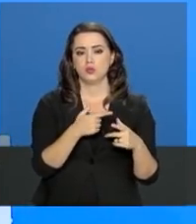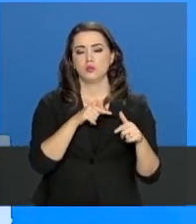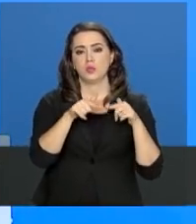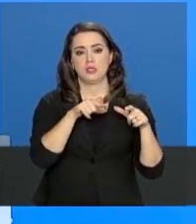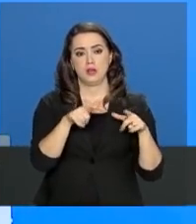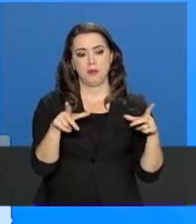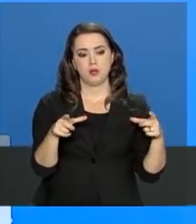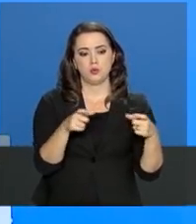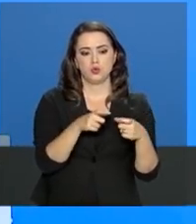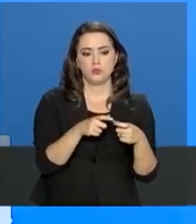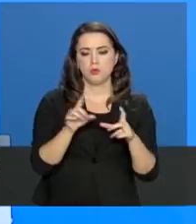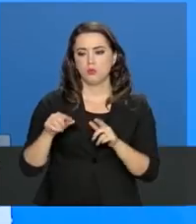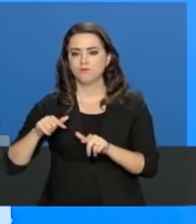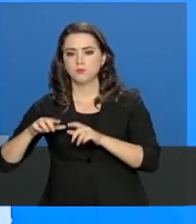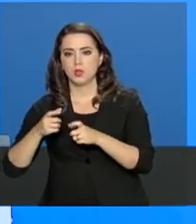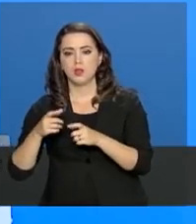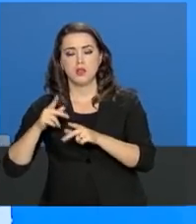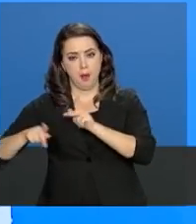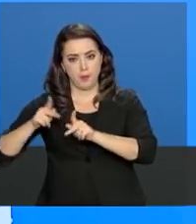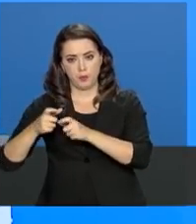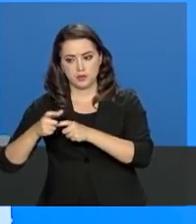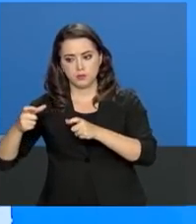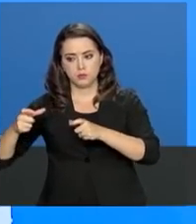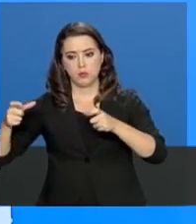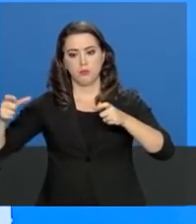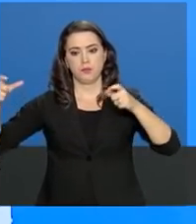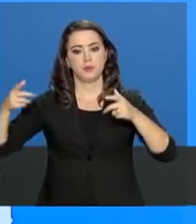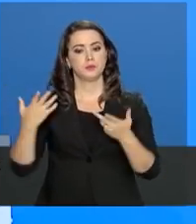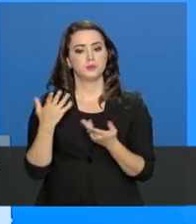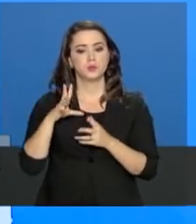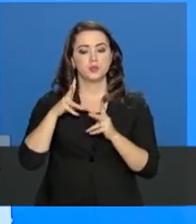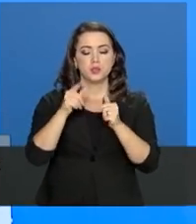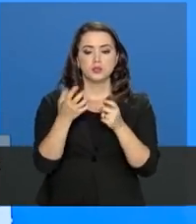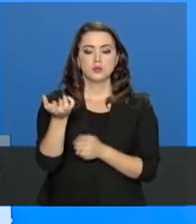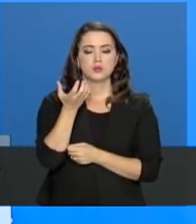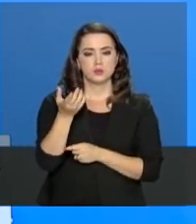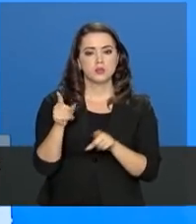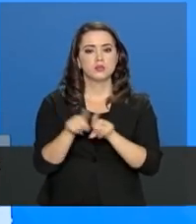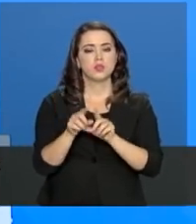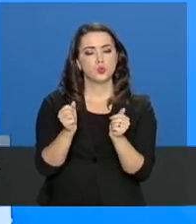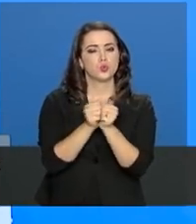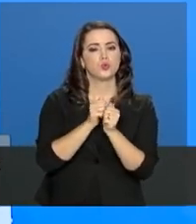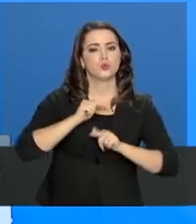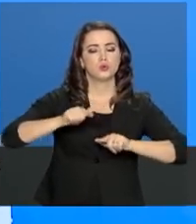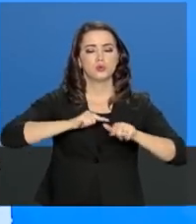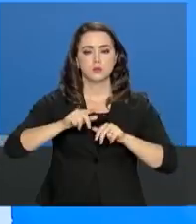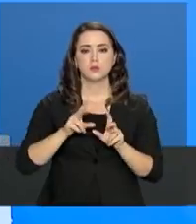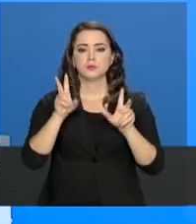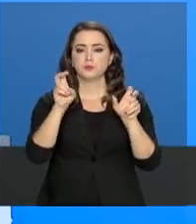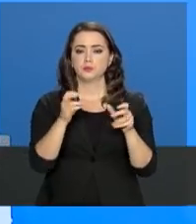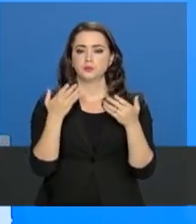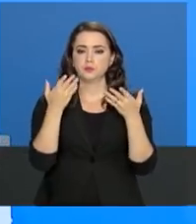aqui mencionando e todos se dispuseram a trabalhar nessa a